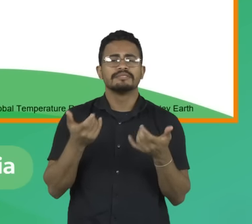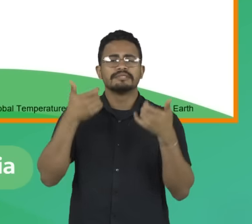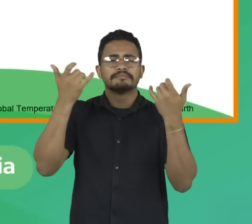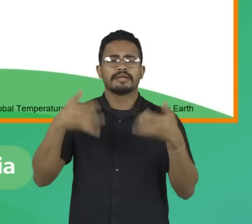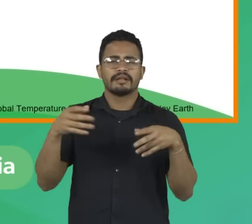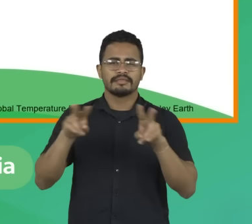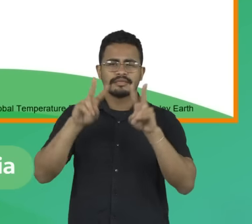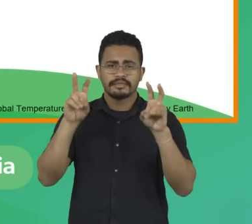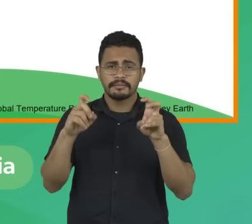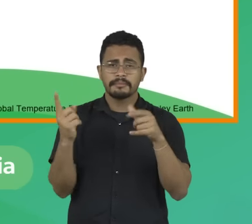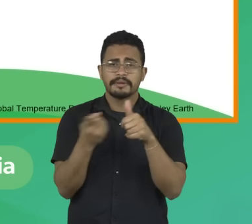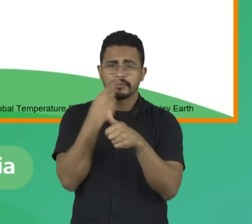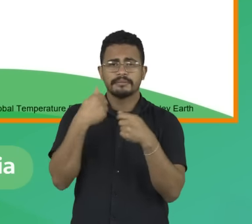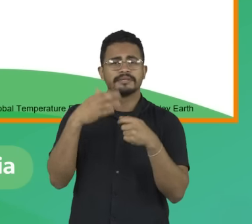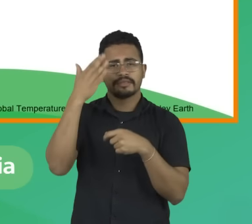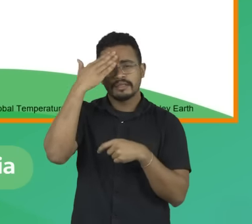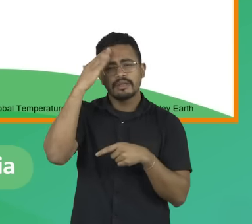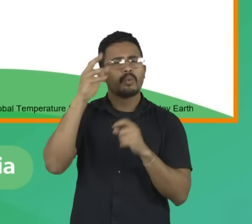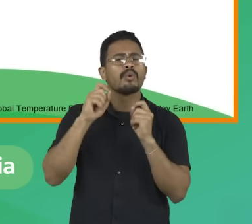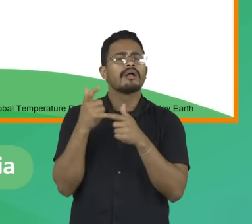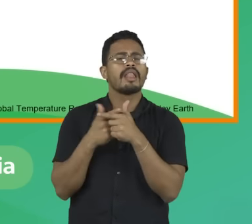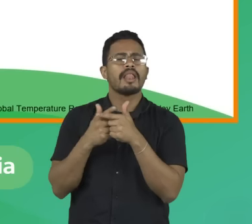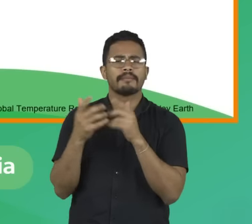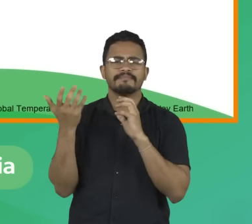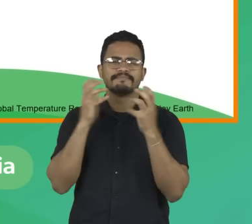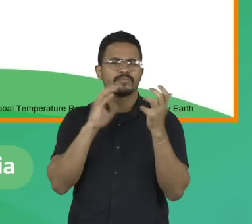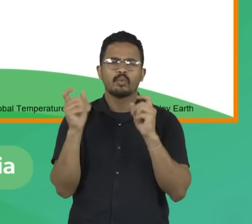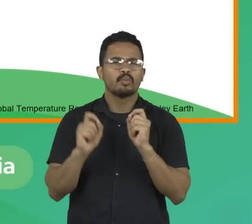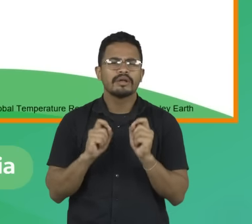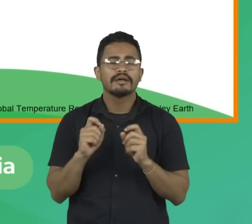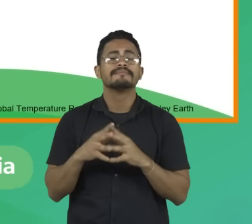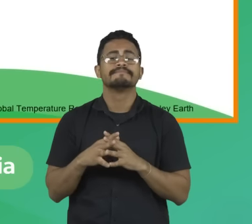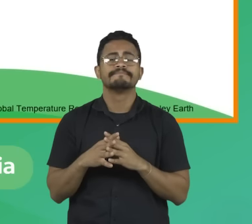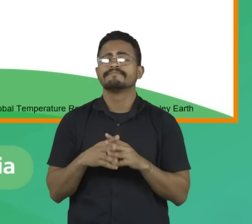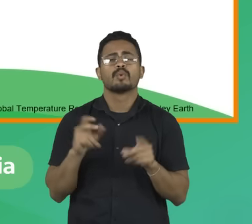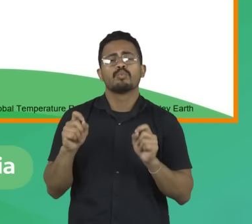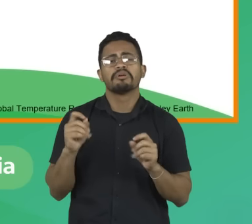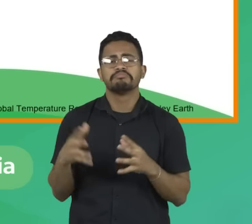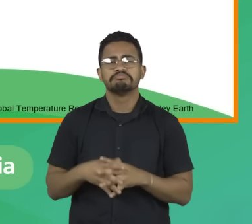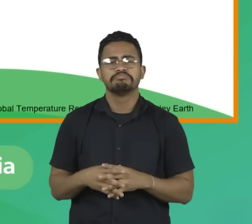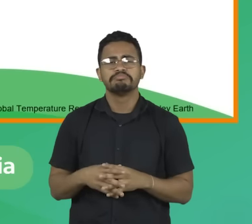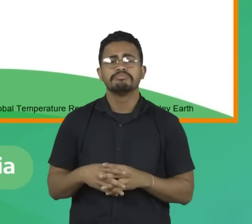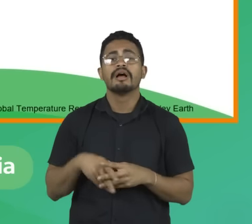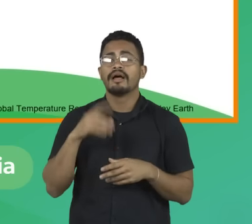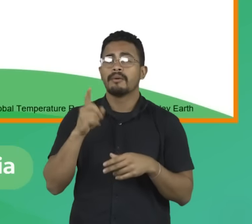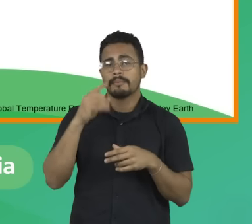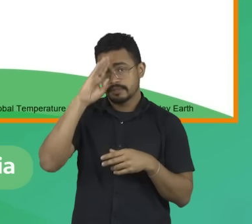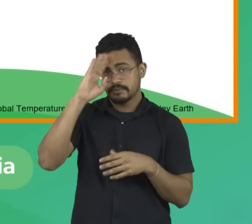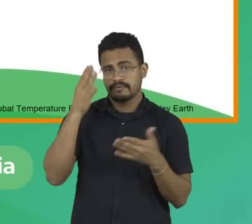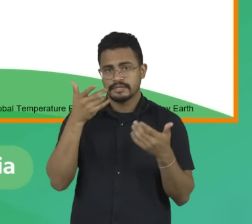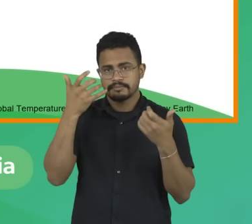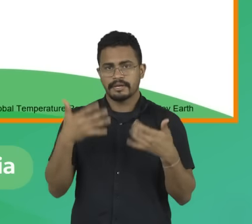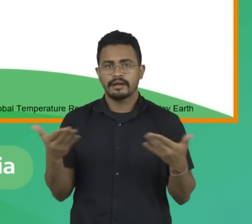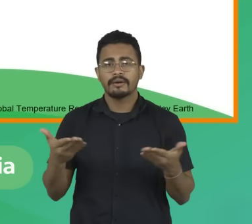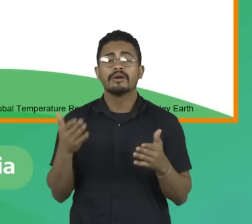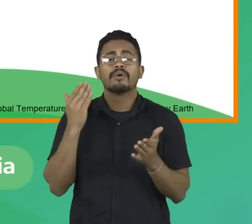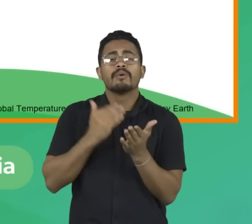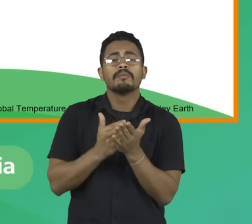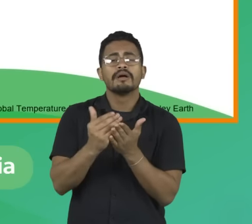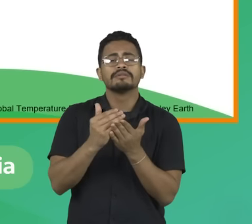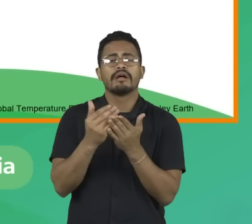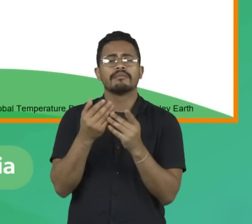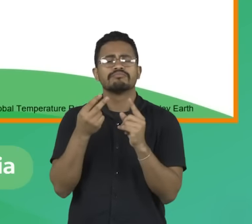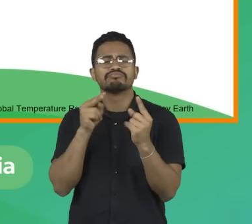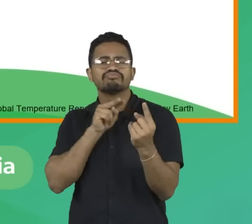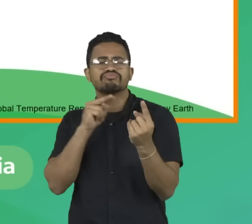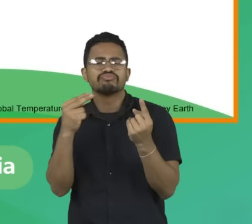de tudo a gente tem que entender o que é a crise climática. Crise climática, o que é isso? Nosso ponto 1. Tudo começa na percepção do